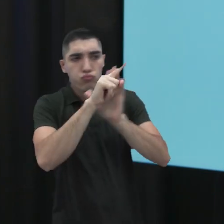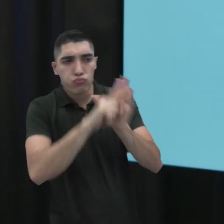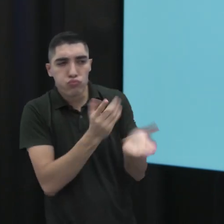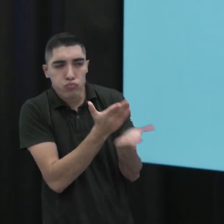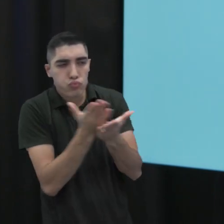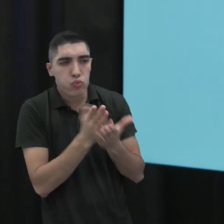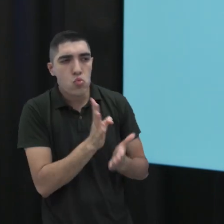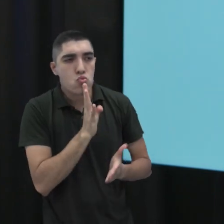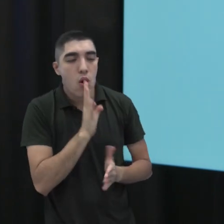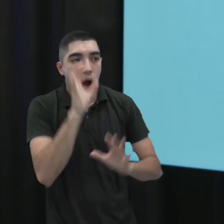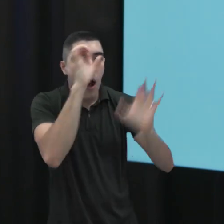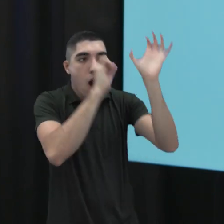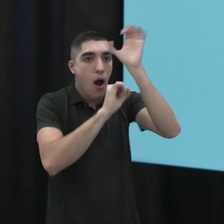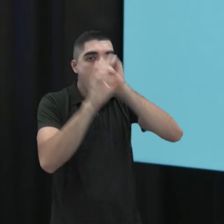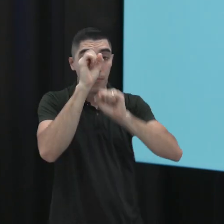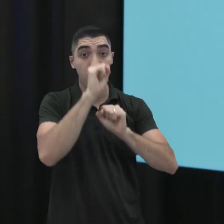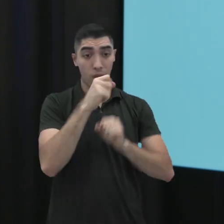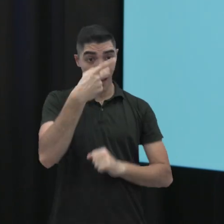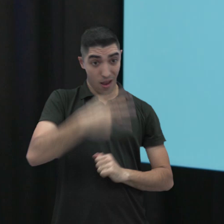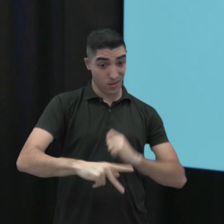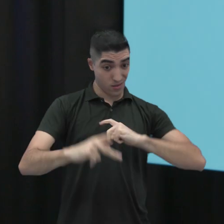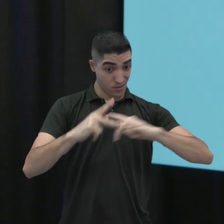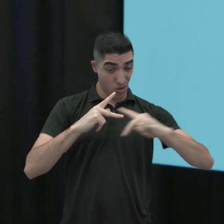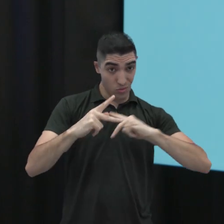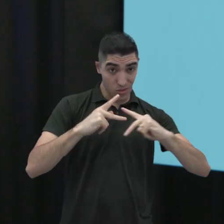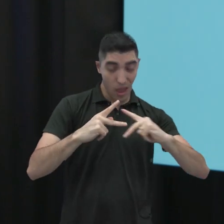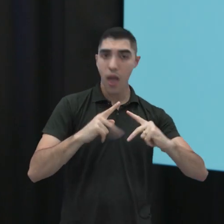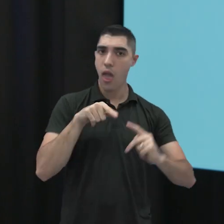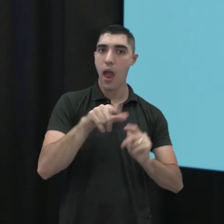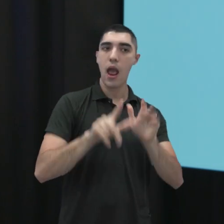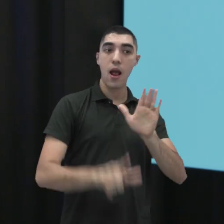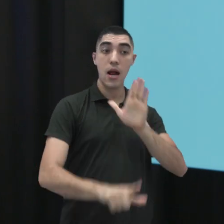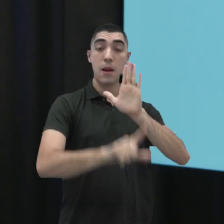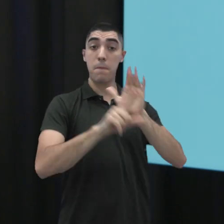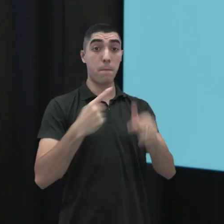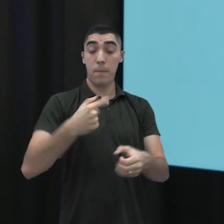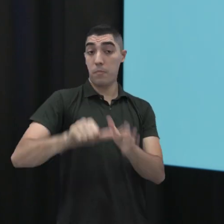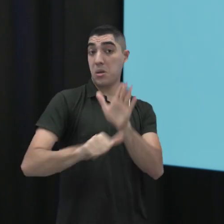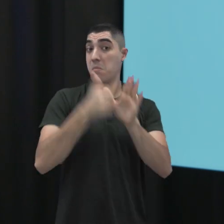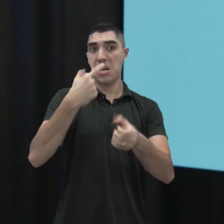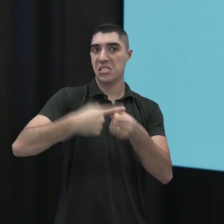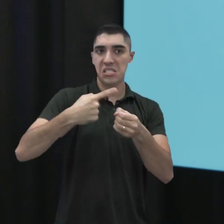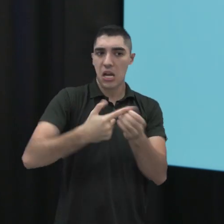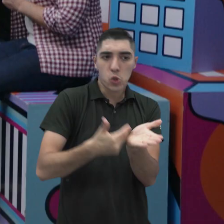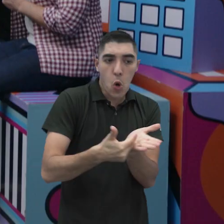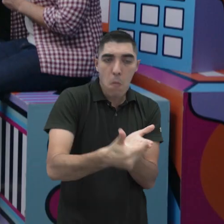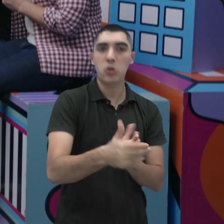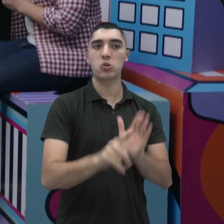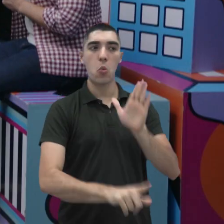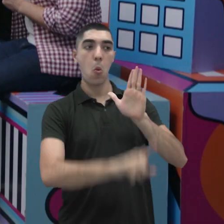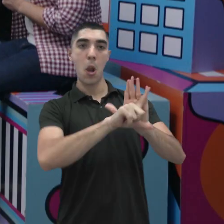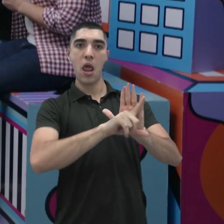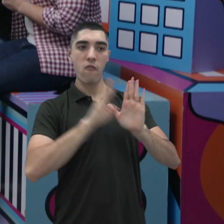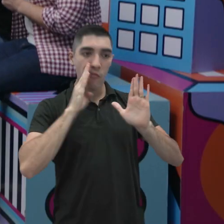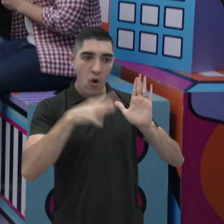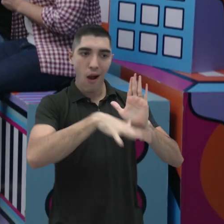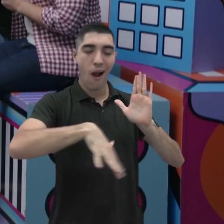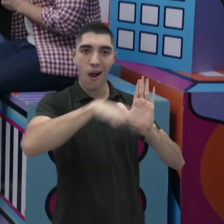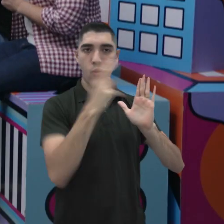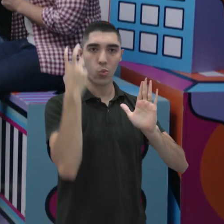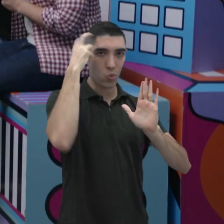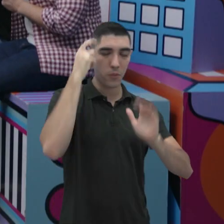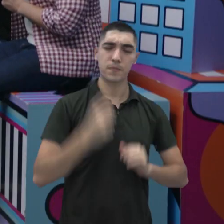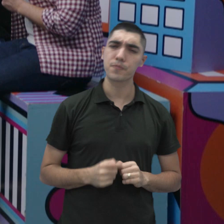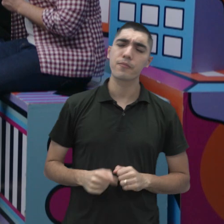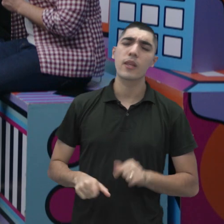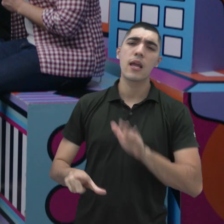acessar e viabilizar os nossos projetos. São José é pioneiro, inclusive, em leis de incentivo à cultura. Isso é muito bom. Interessante. E se